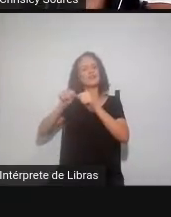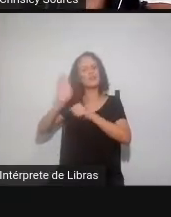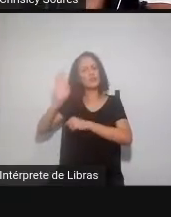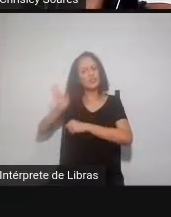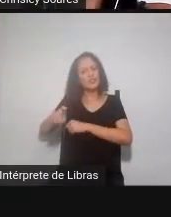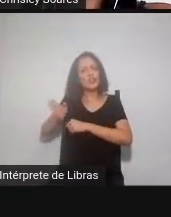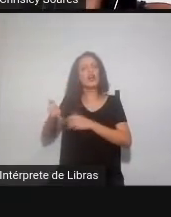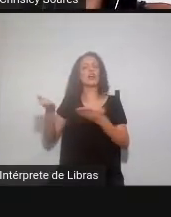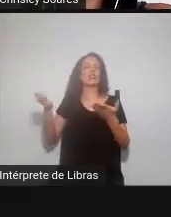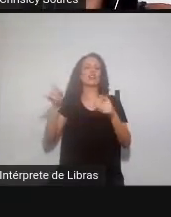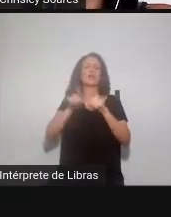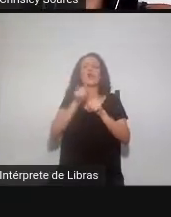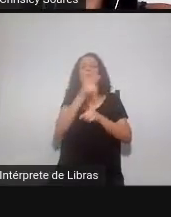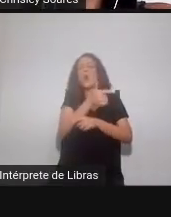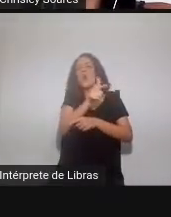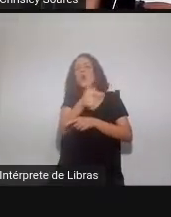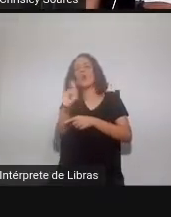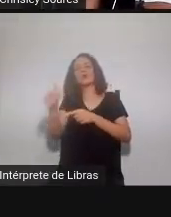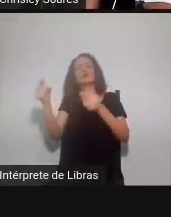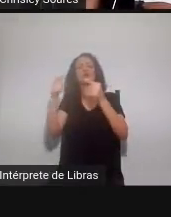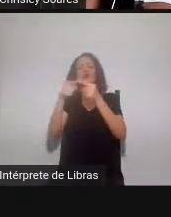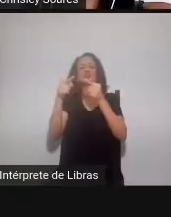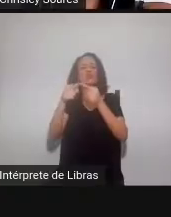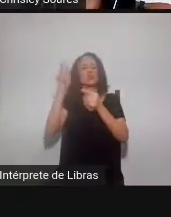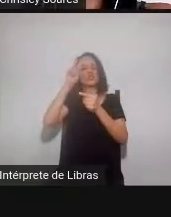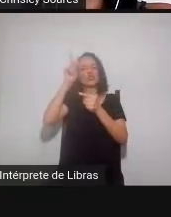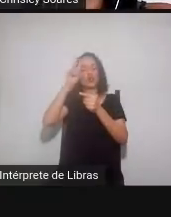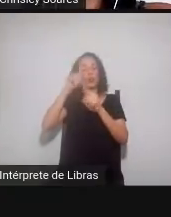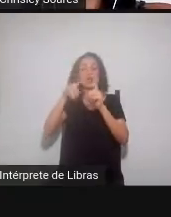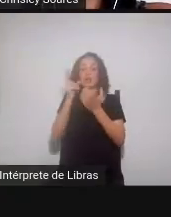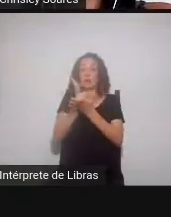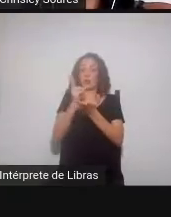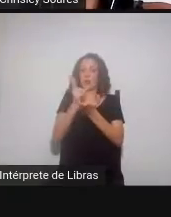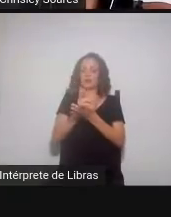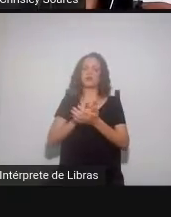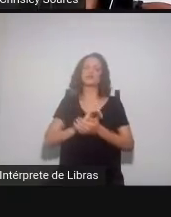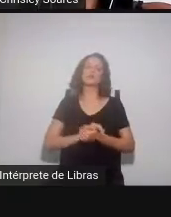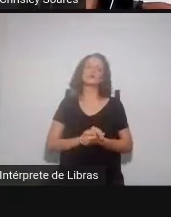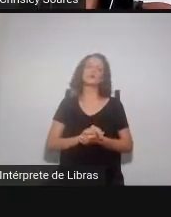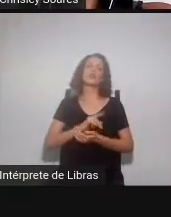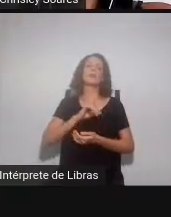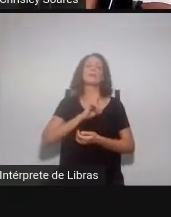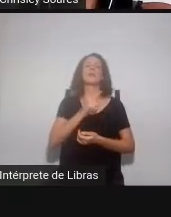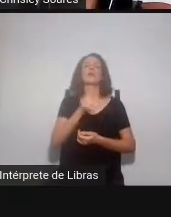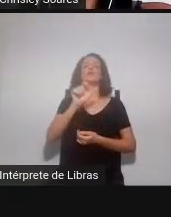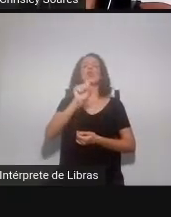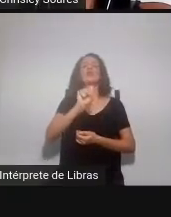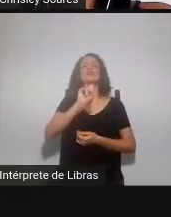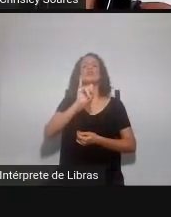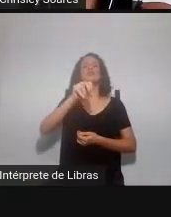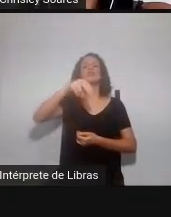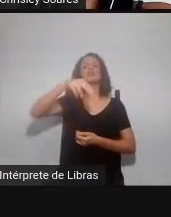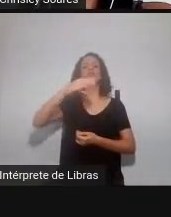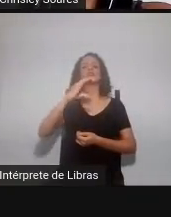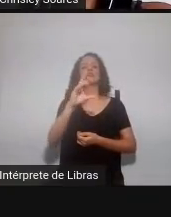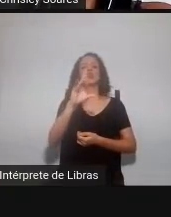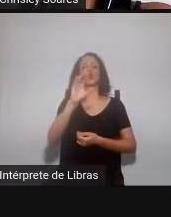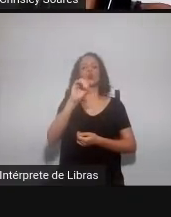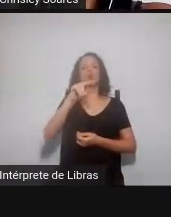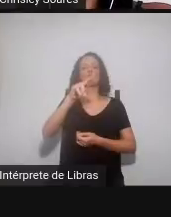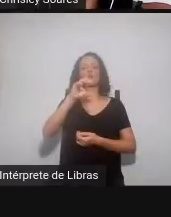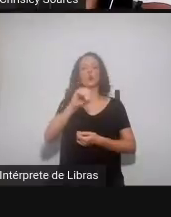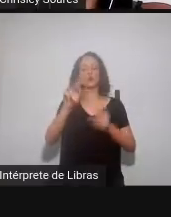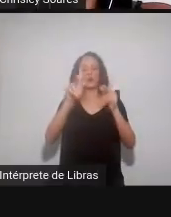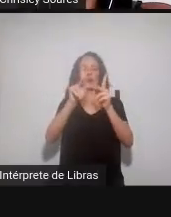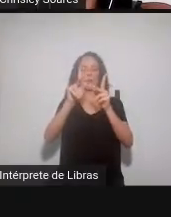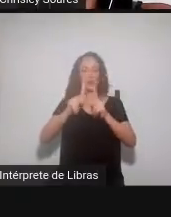vai. No último encontro, síncrono, que a professora estava lendo a história da Chapeuzinho Vermelho, ela